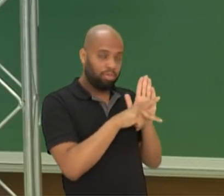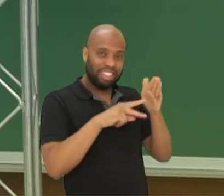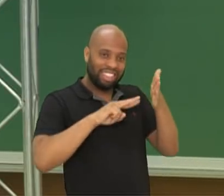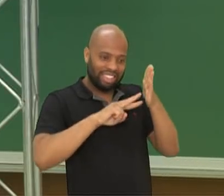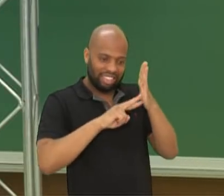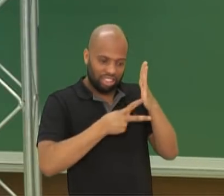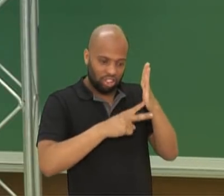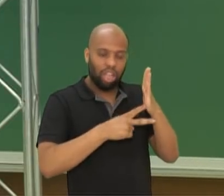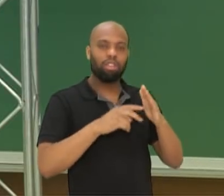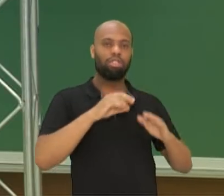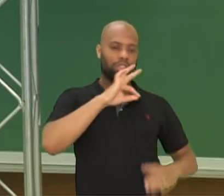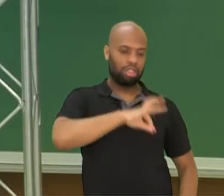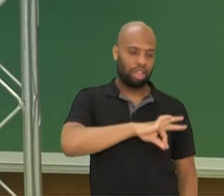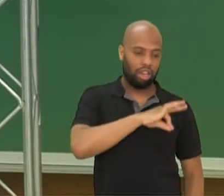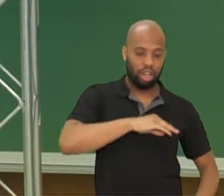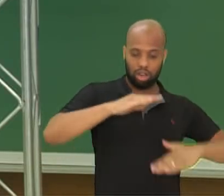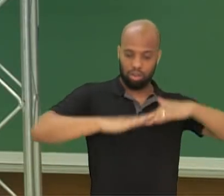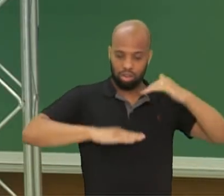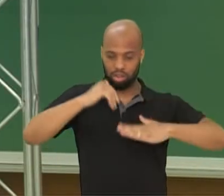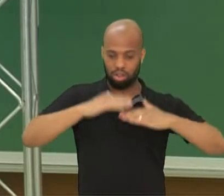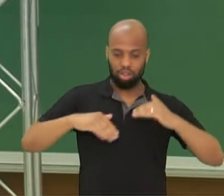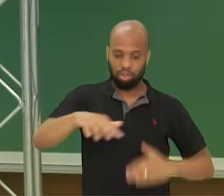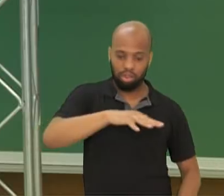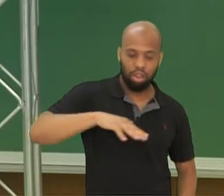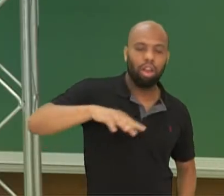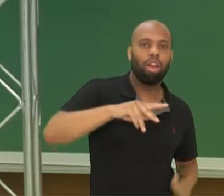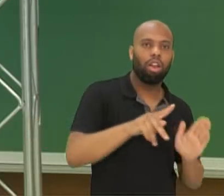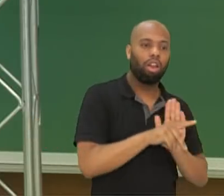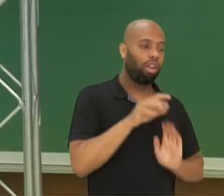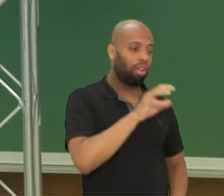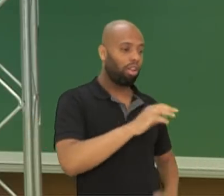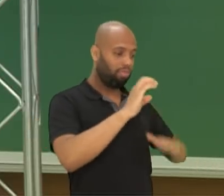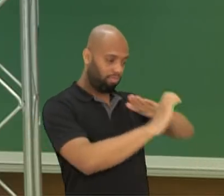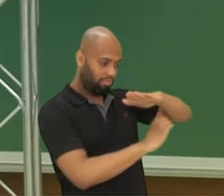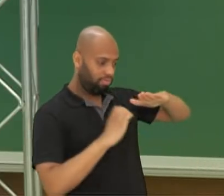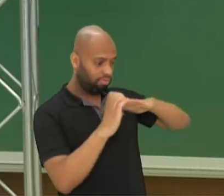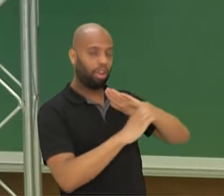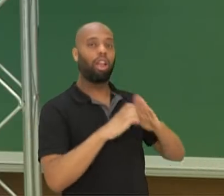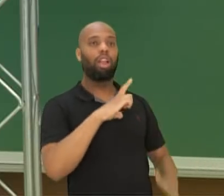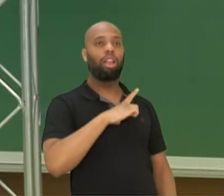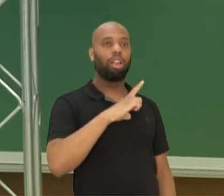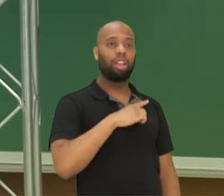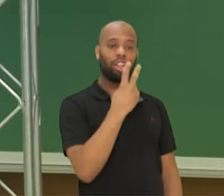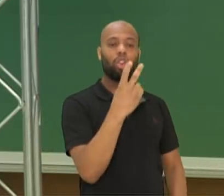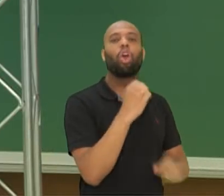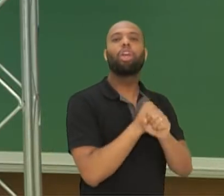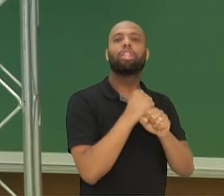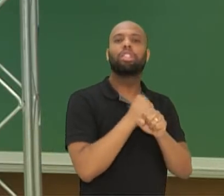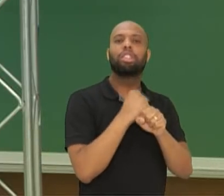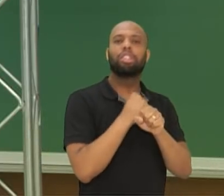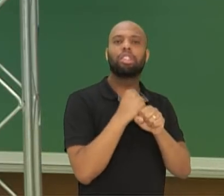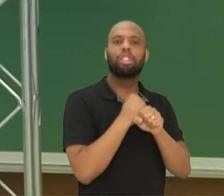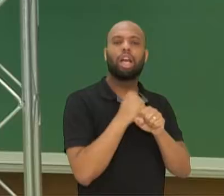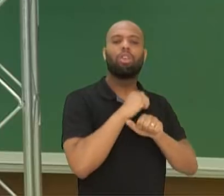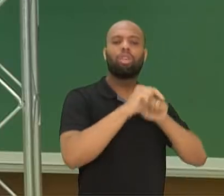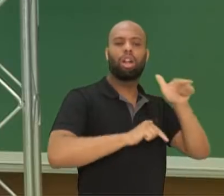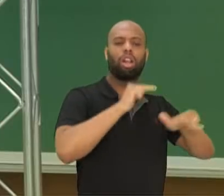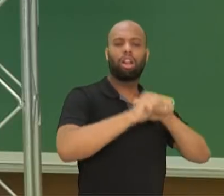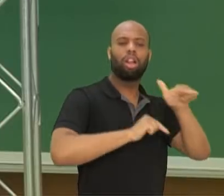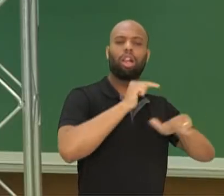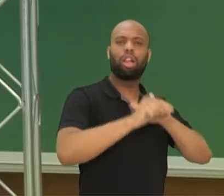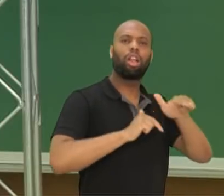sindicato, o salário de um profissional dessa empresa com 2 anos de tempo de